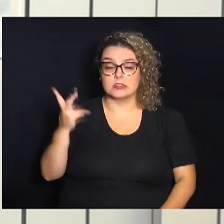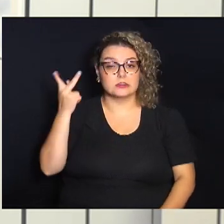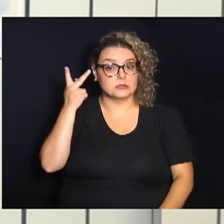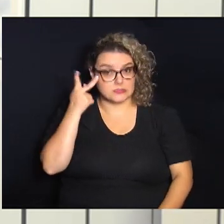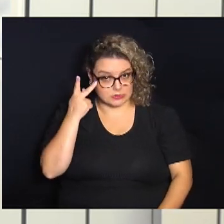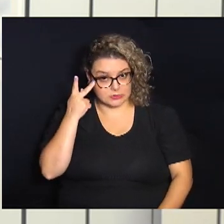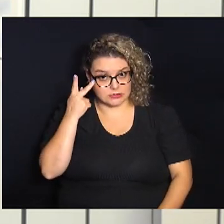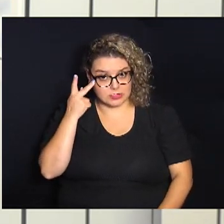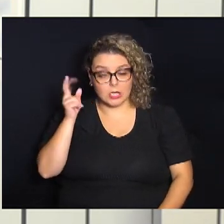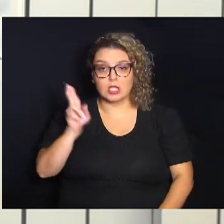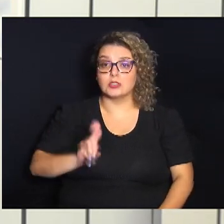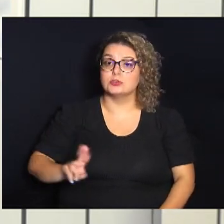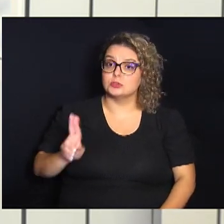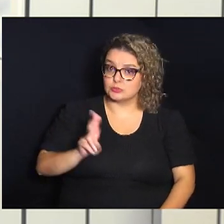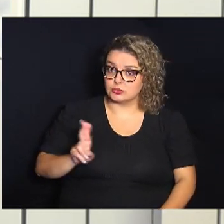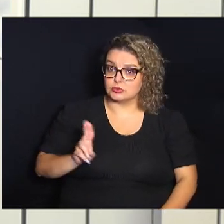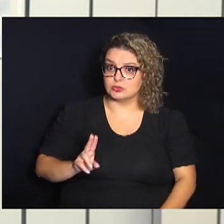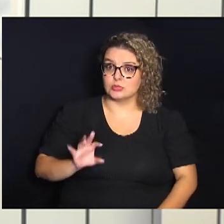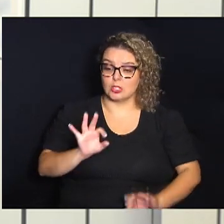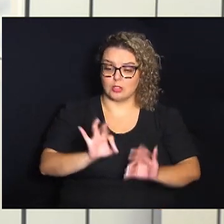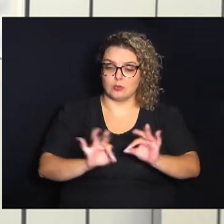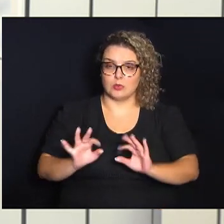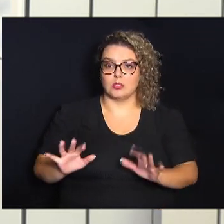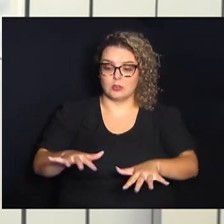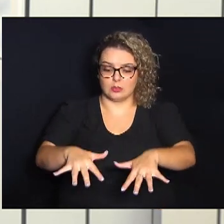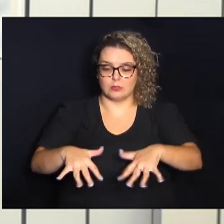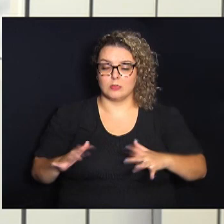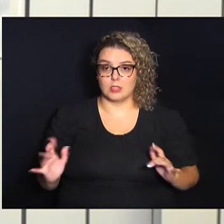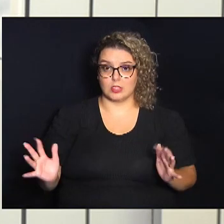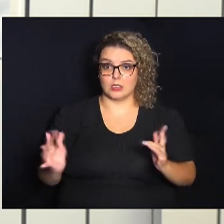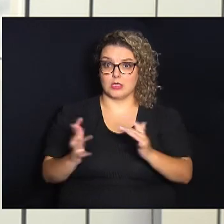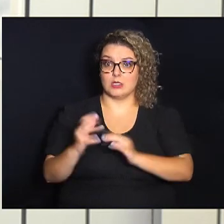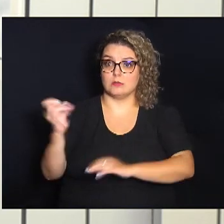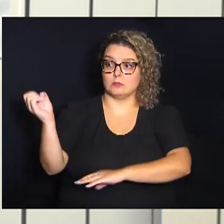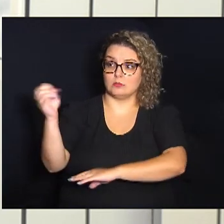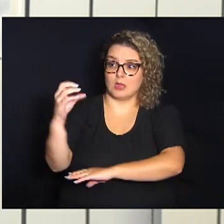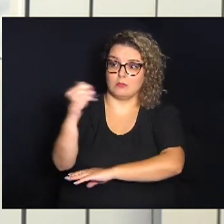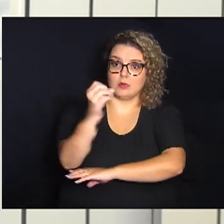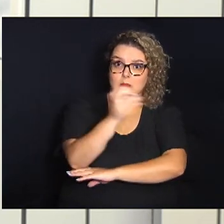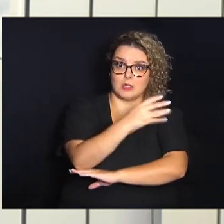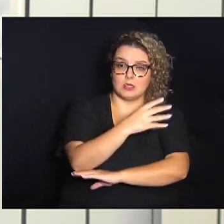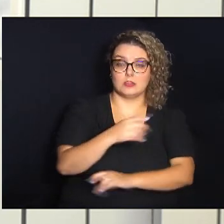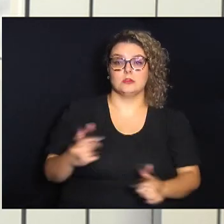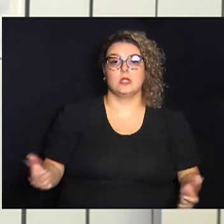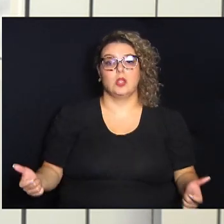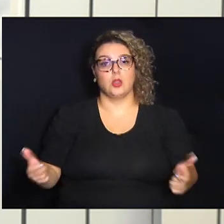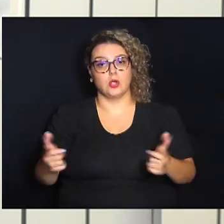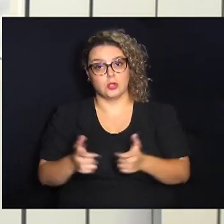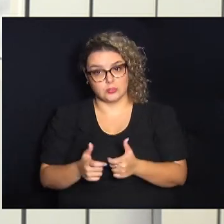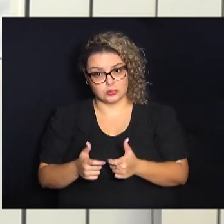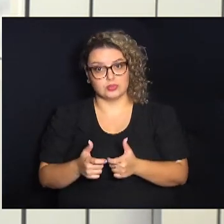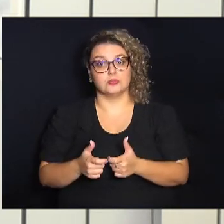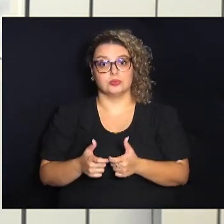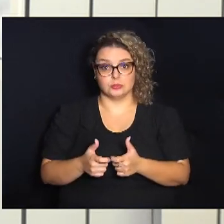que implantou o projeto Travessia de Pedestres Iluminada, reduzindo significativamente o número